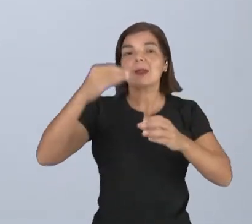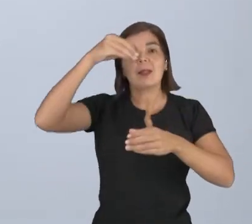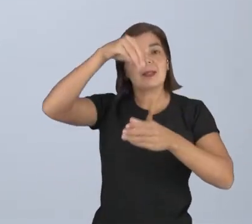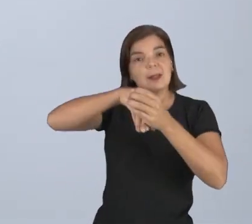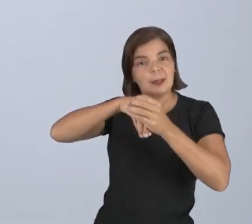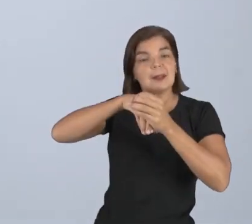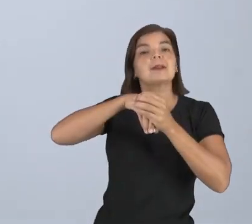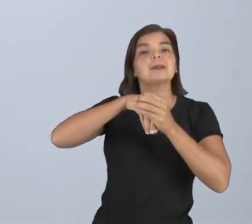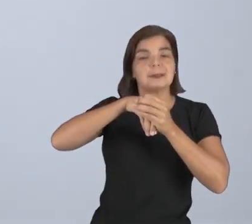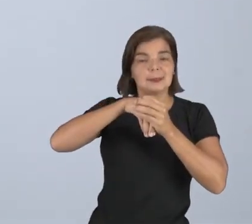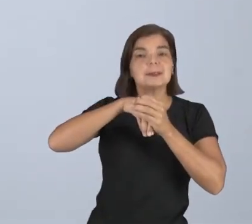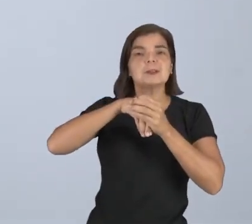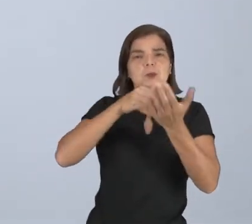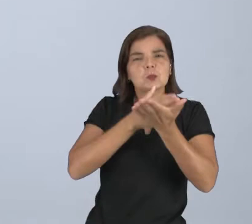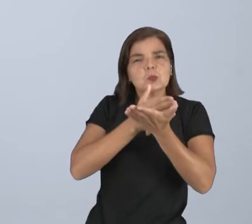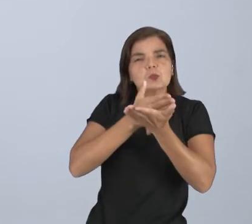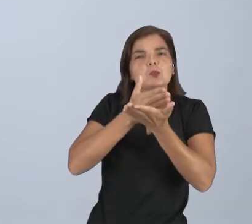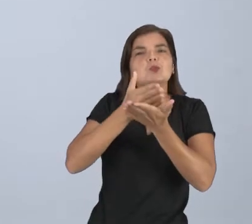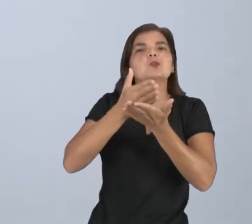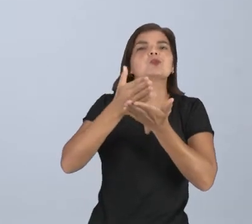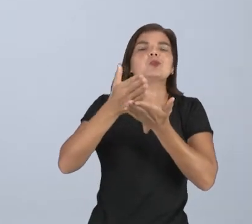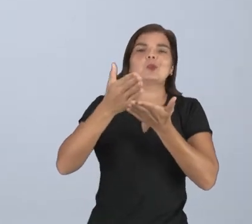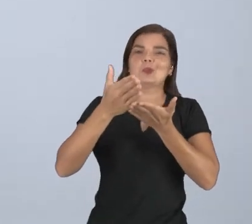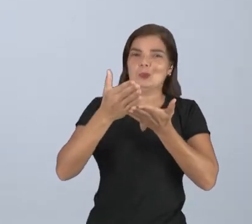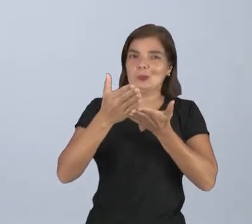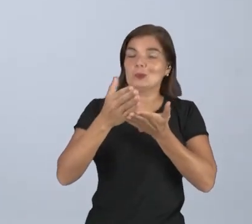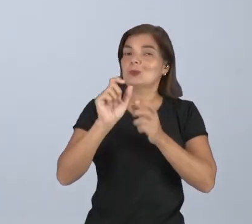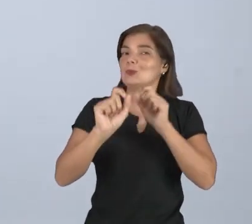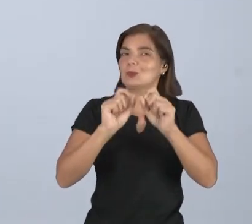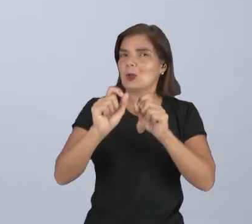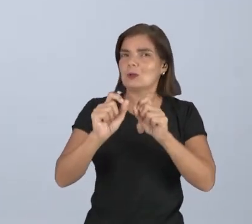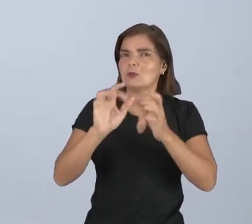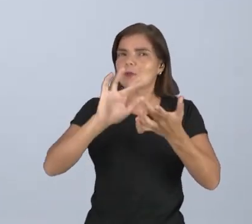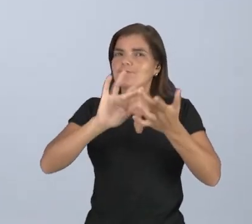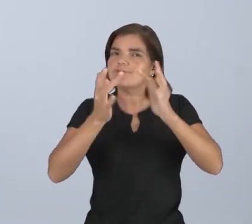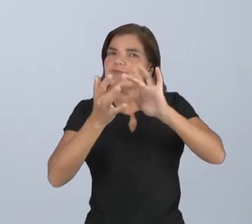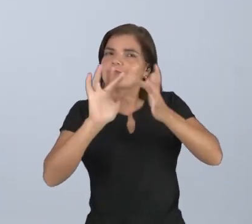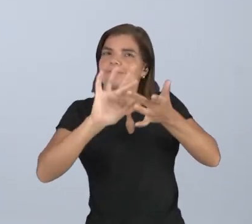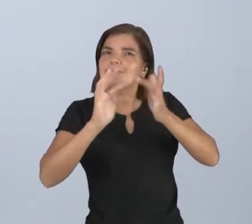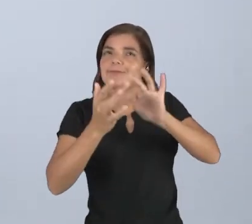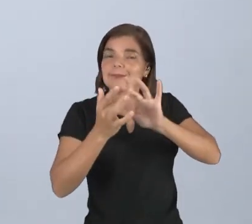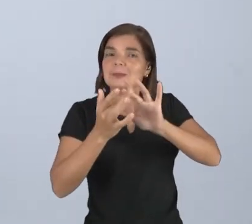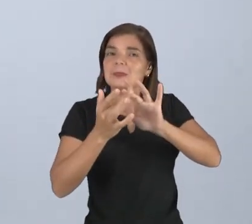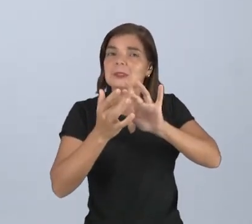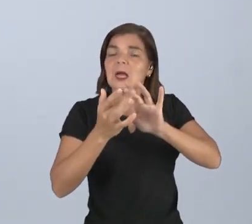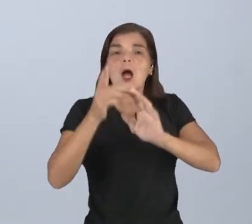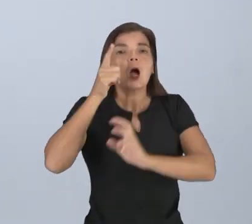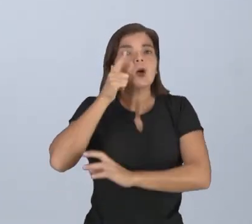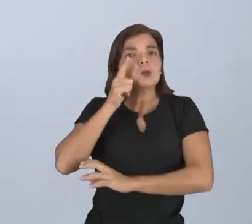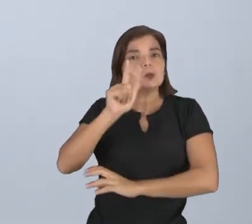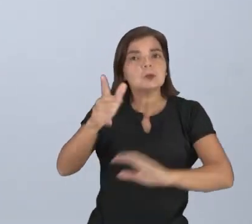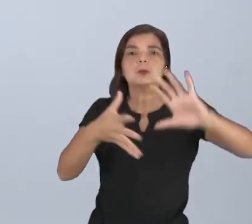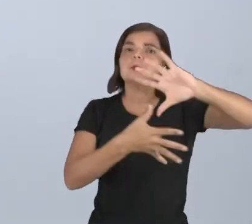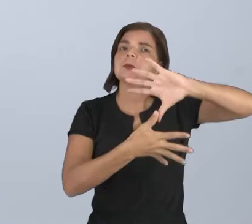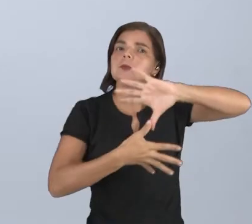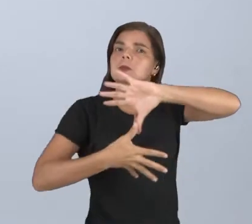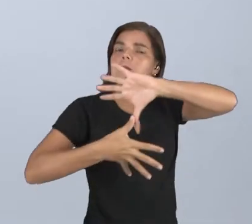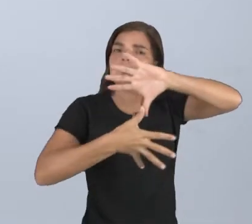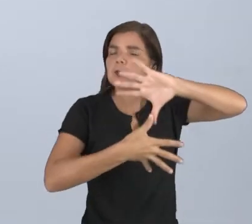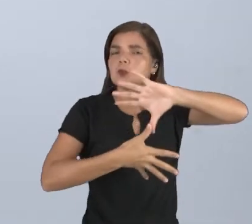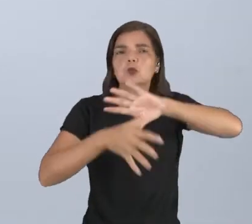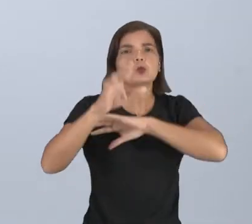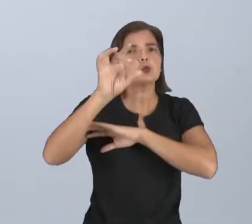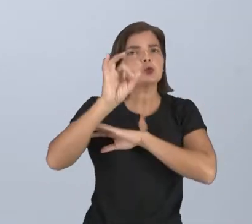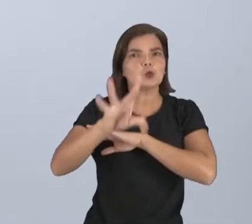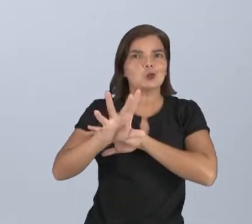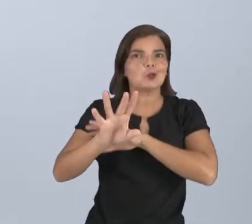dentro desse início, né, desse início de contato, a conquista da América, ela não